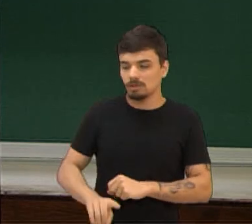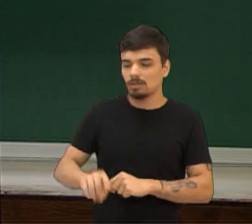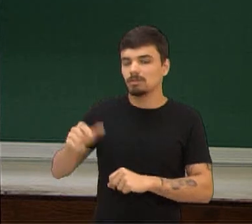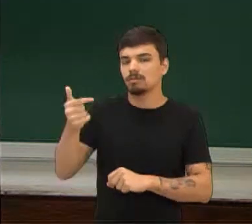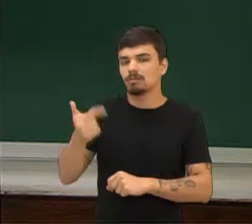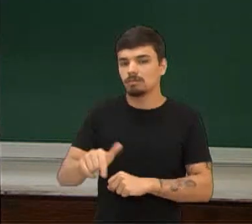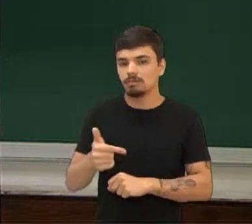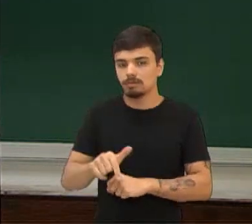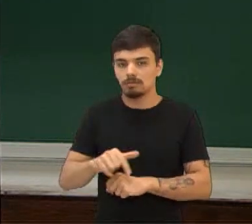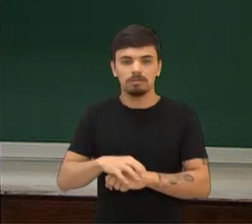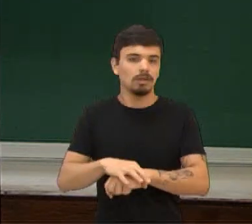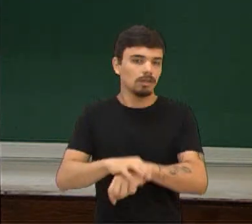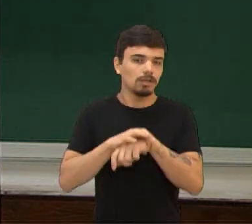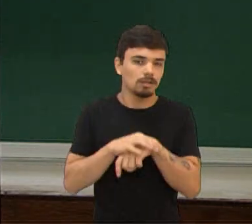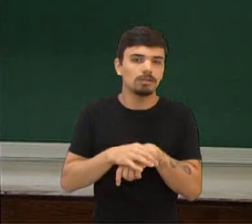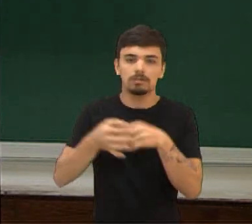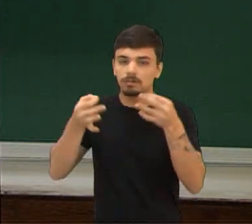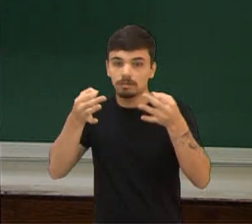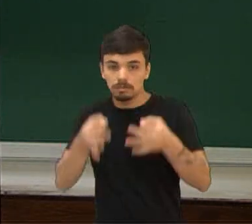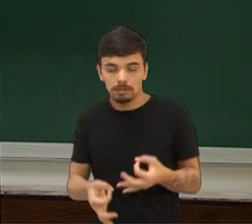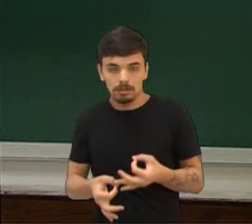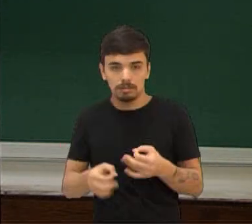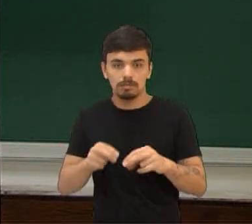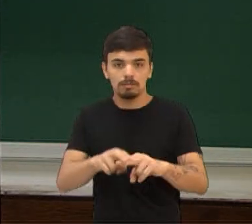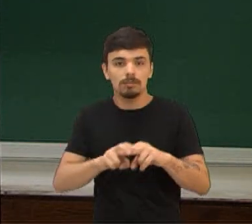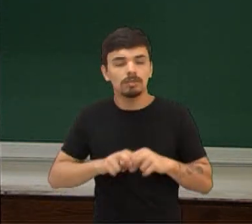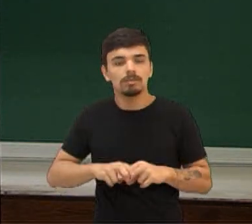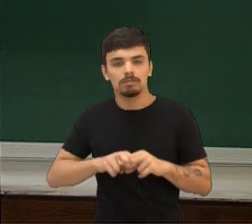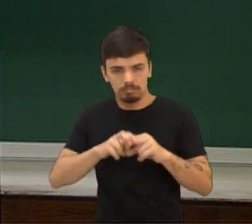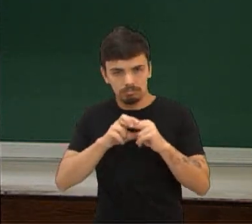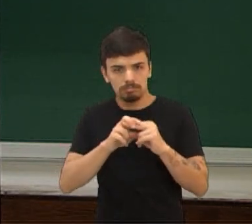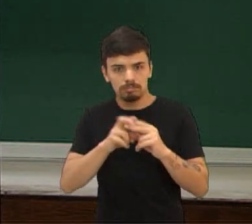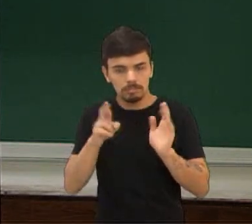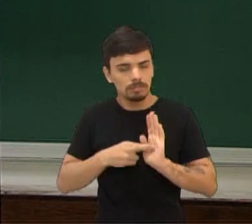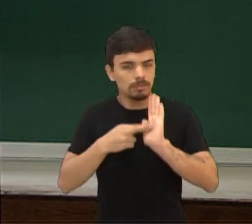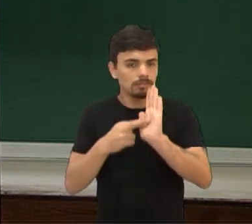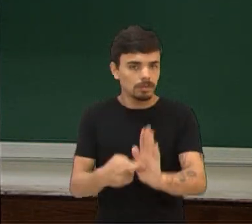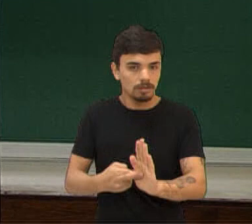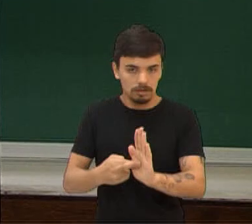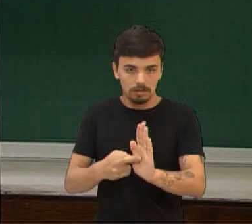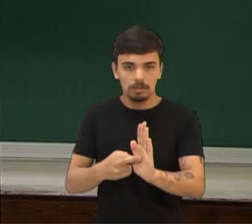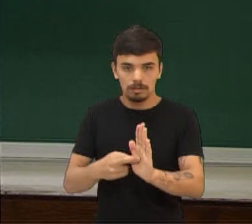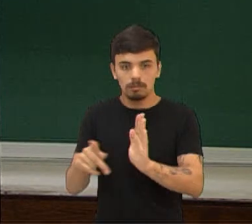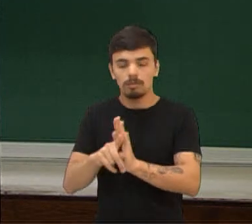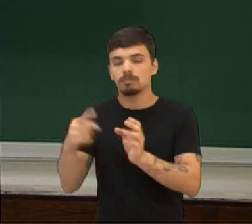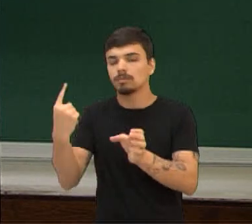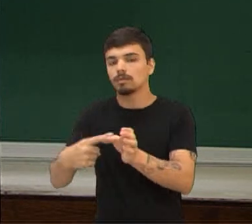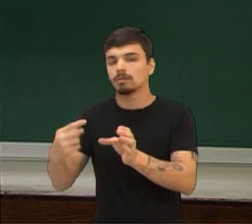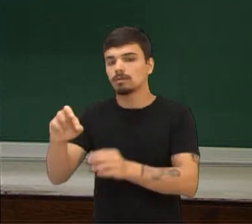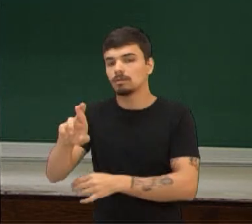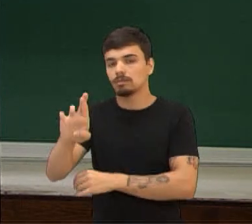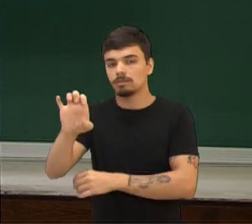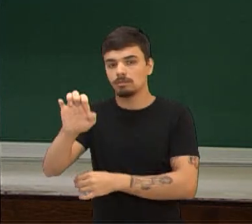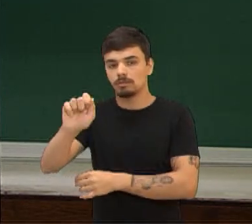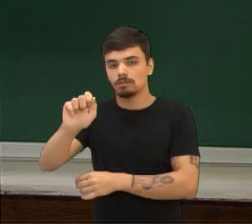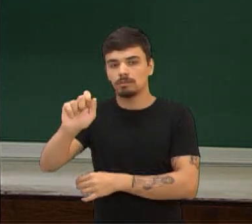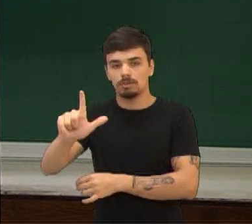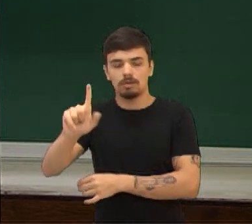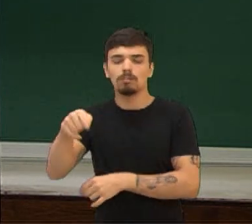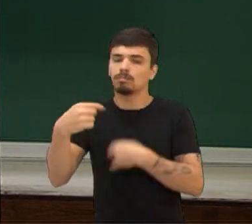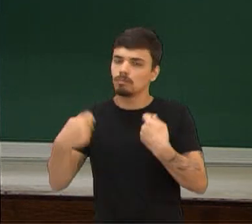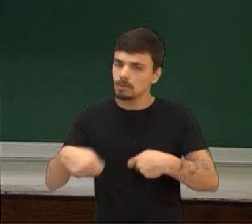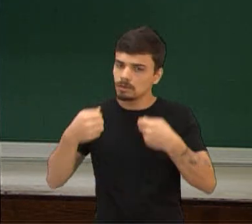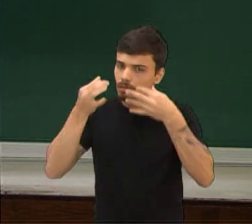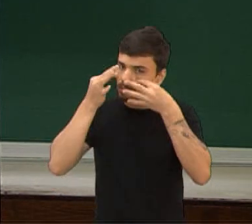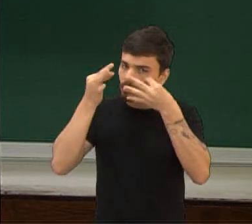maneira plena. E aí, isso diz respeito à cidadania real. É muito importante que você preste atenção nisso e que